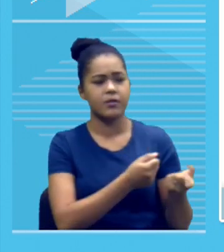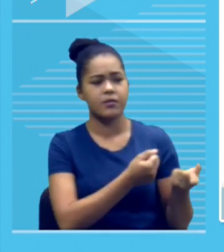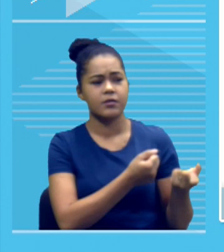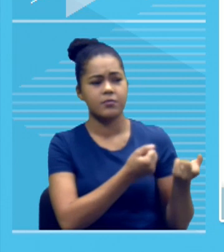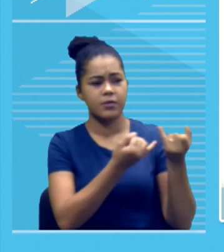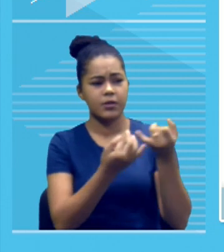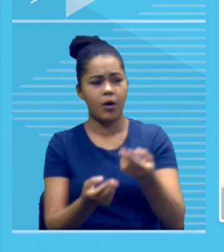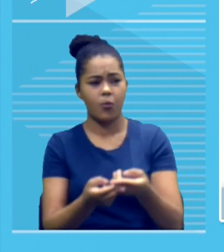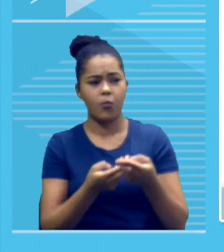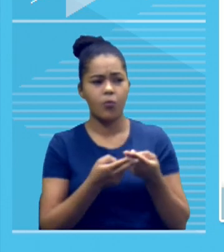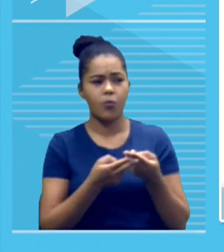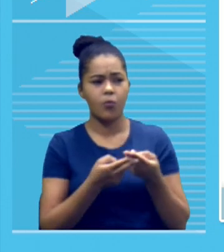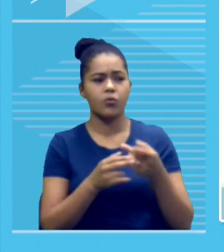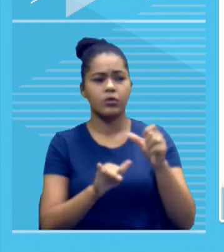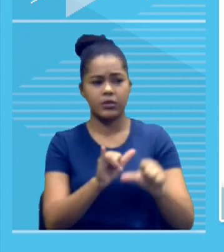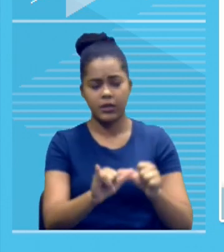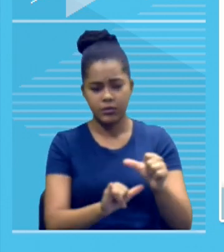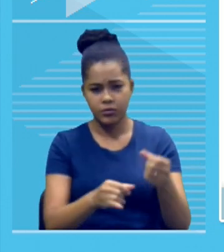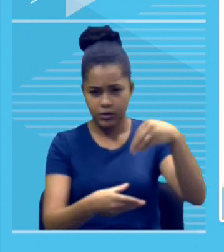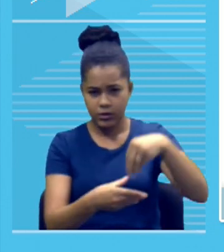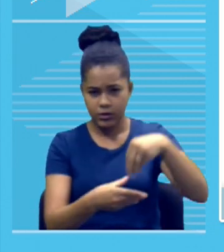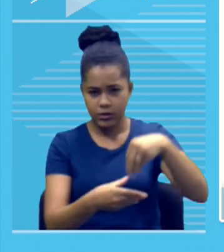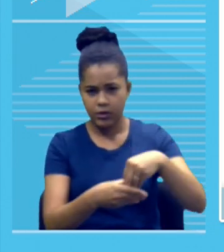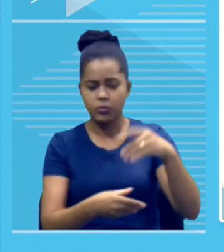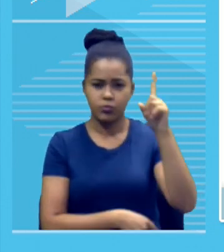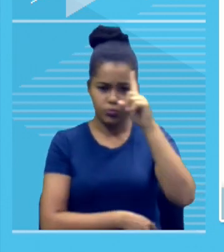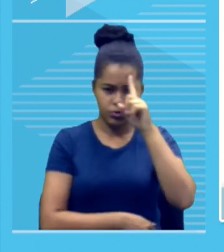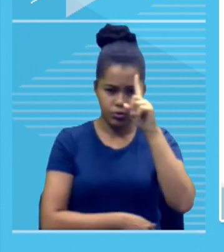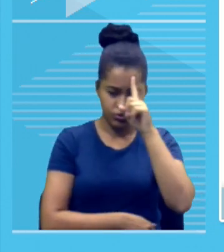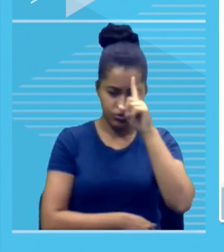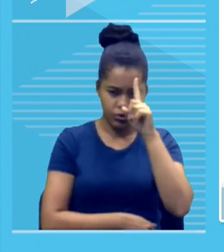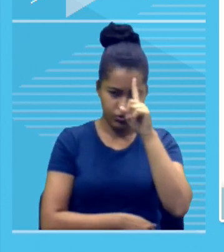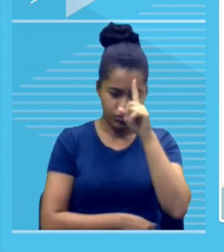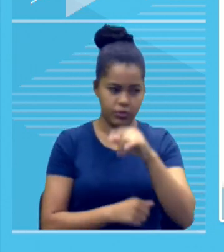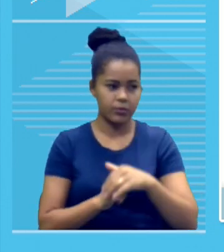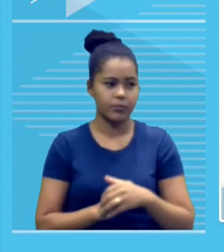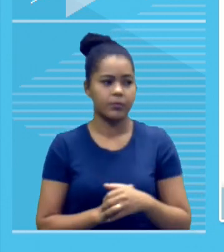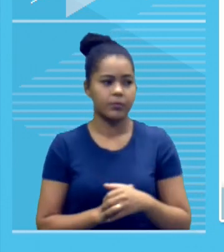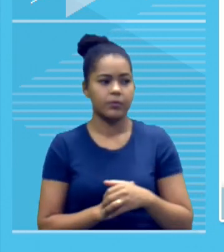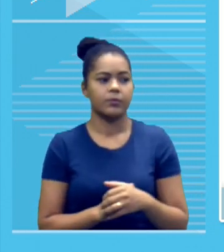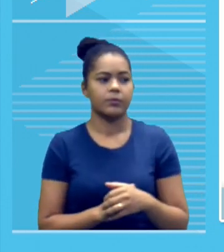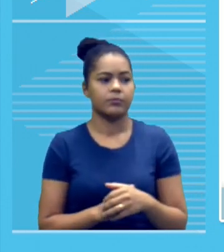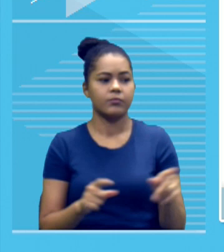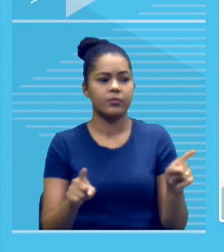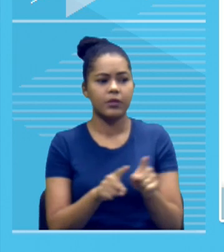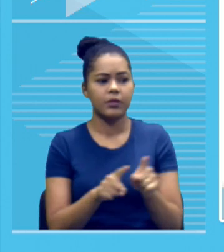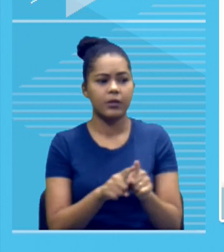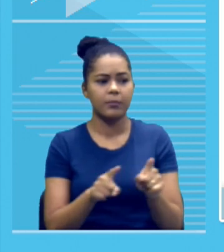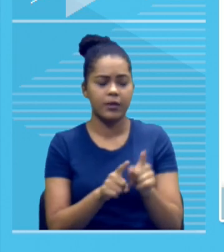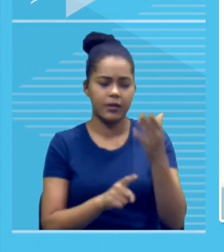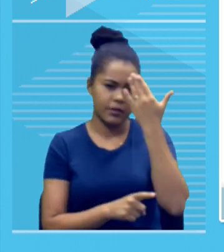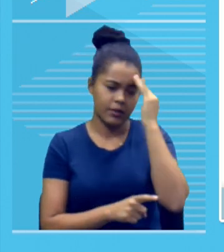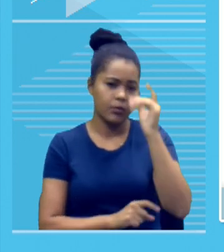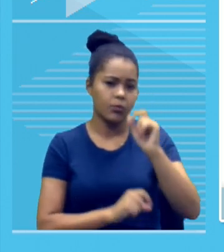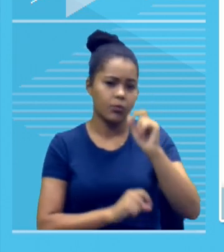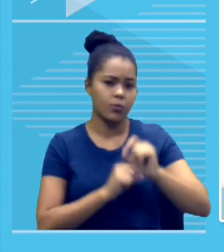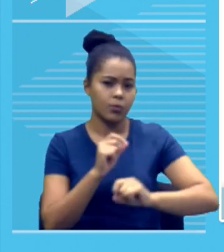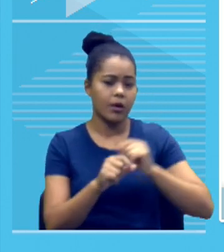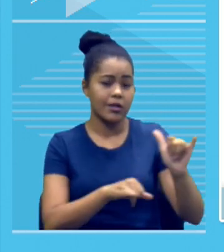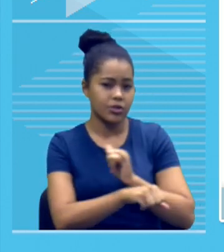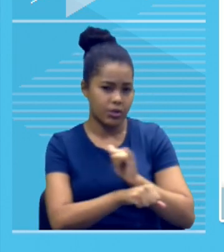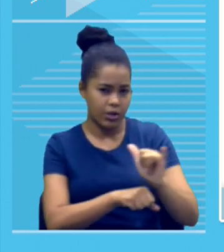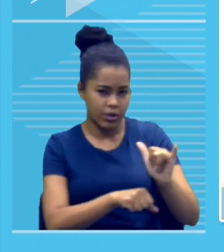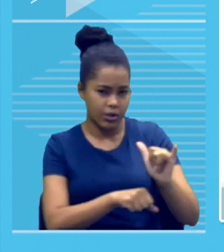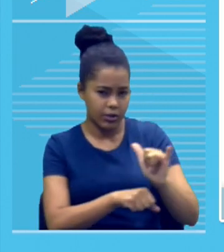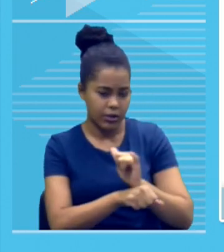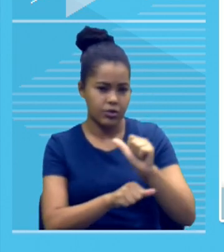cotidiano. Vamos propiciar o entendimento dos principais mecanismos de reações orgânicas. Obviamente, nós vamos